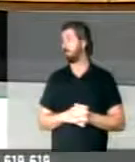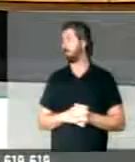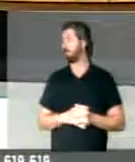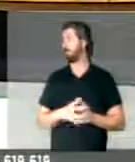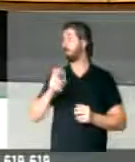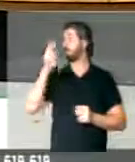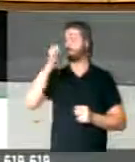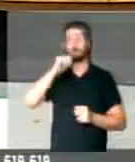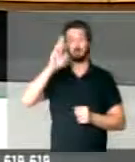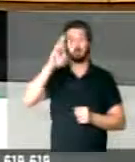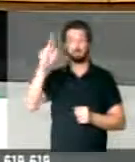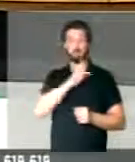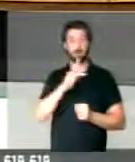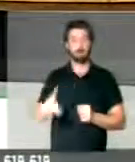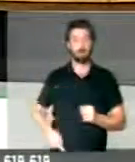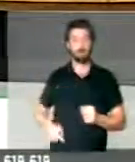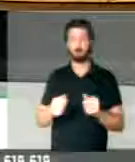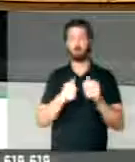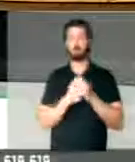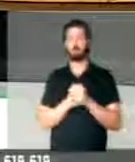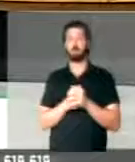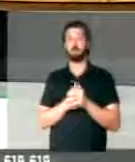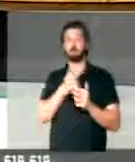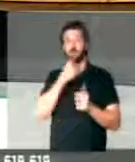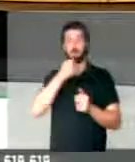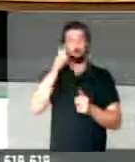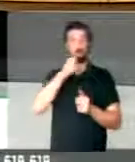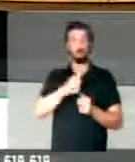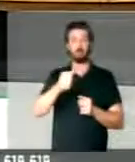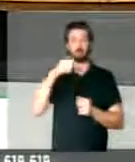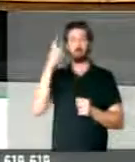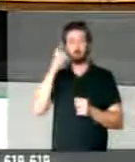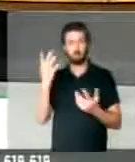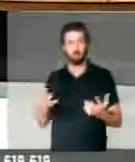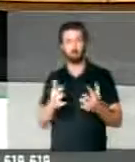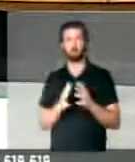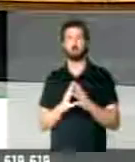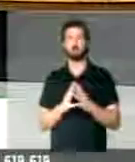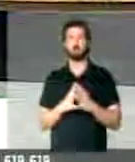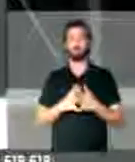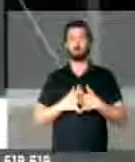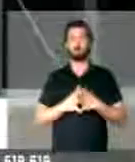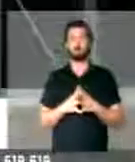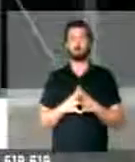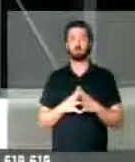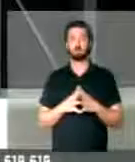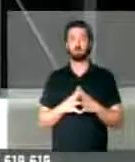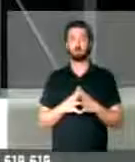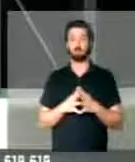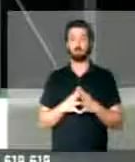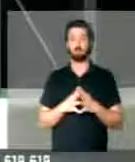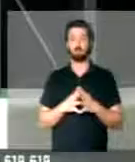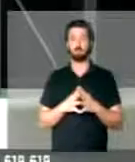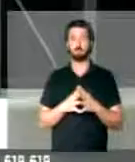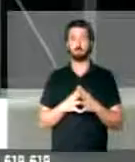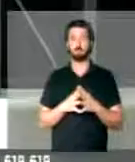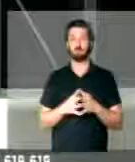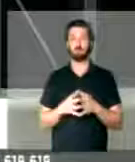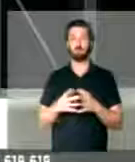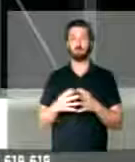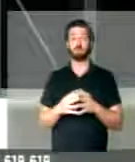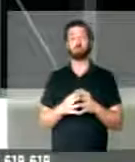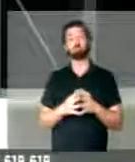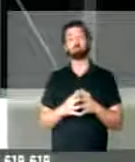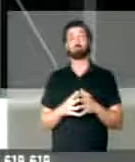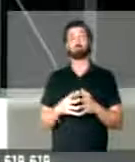Senhora Presidente, senhoras e senhores parlamentares, eu quero, antes de mais nada,